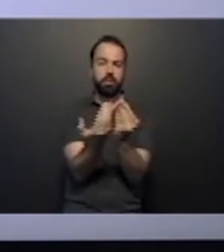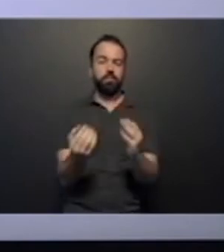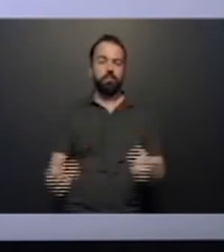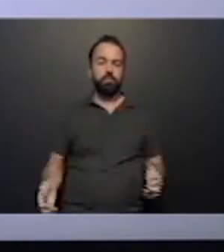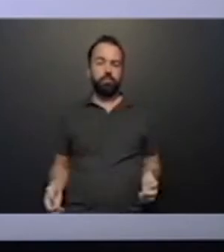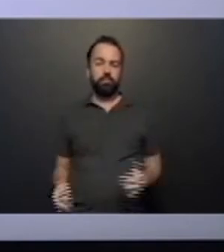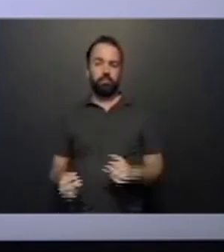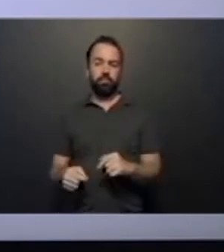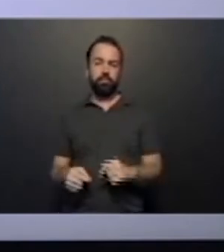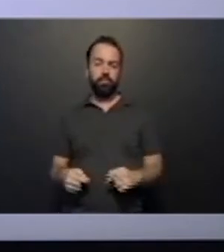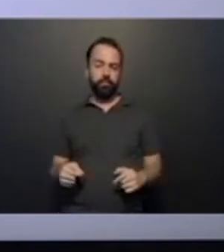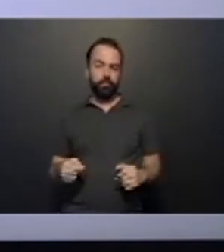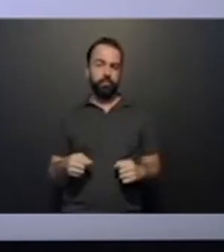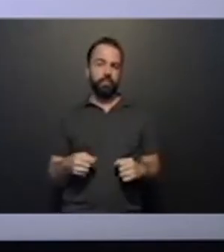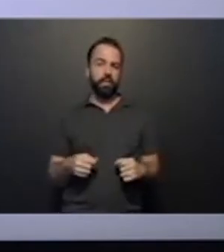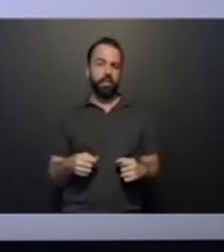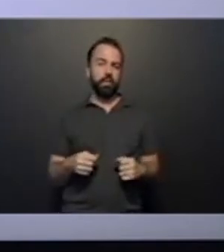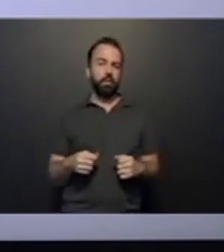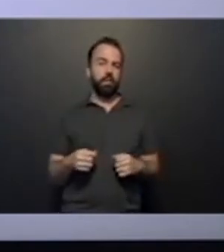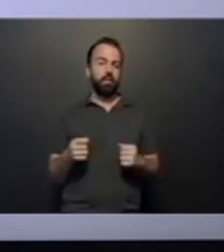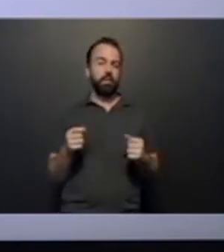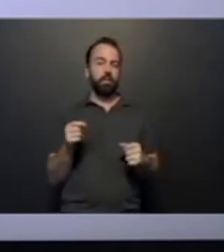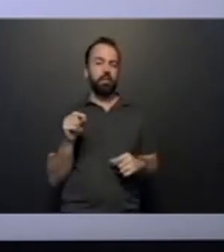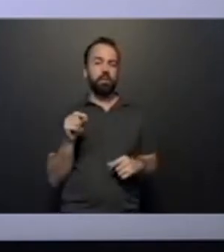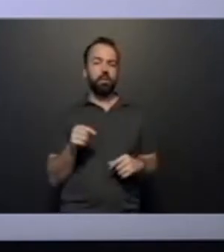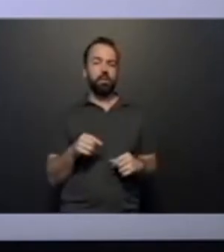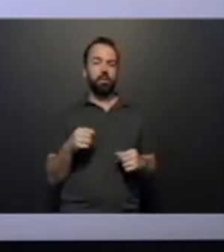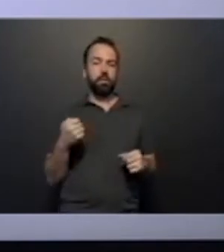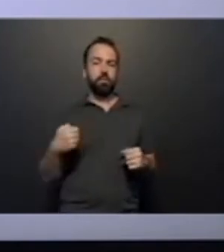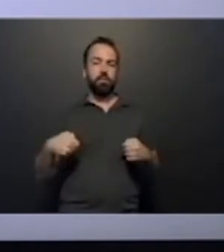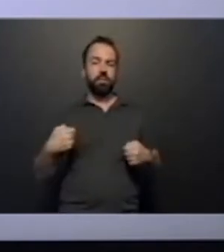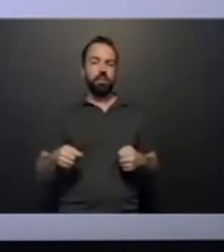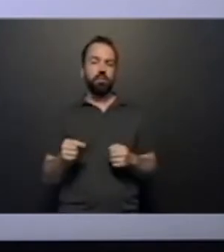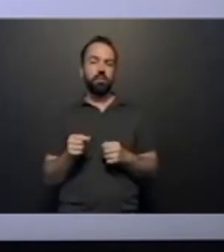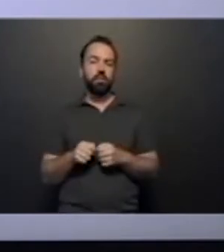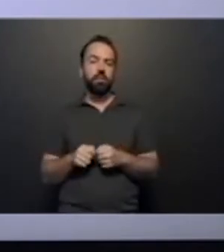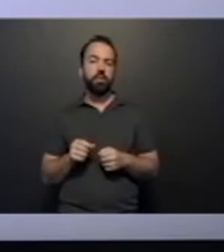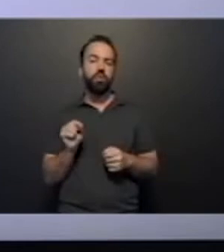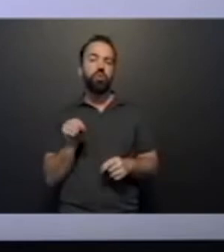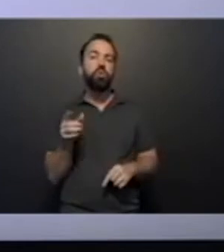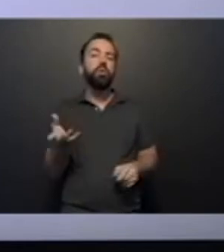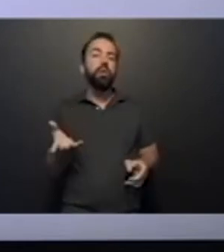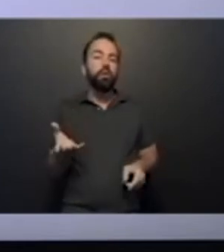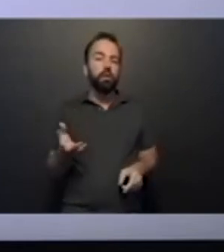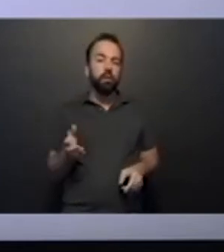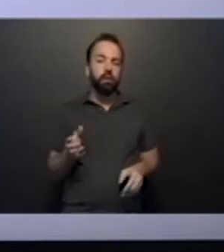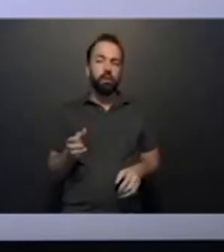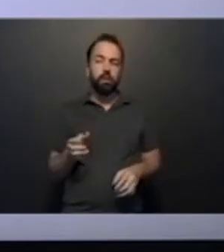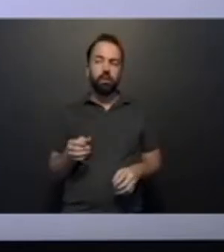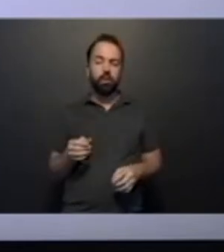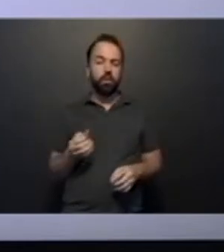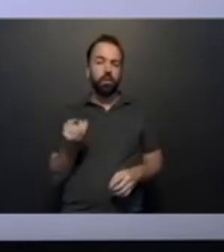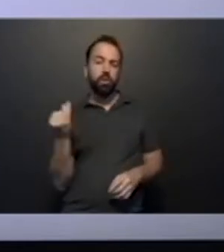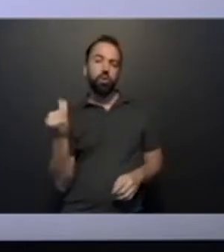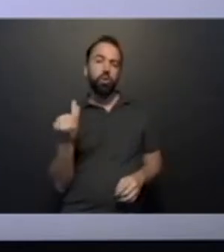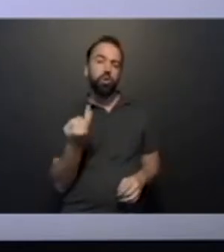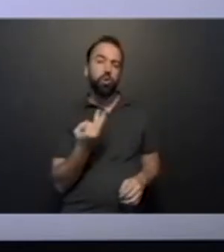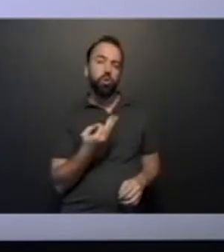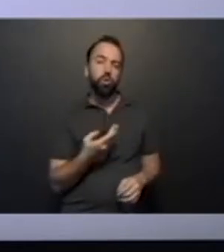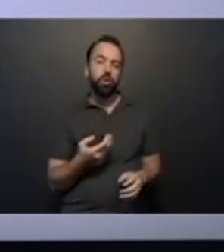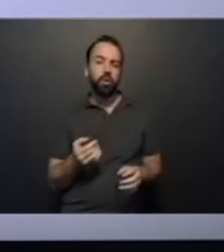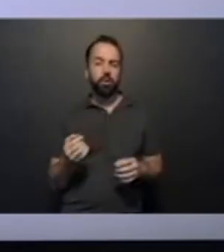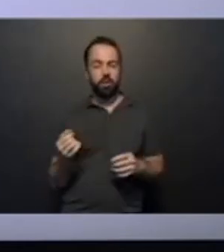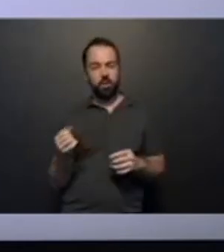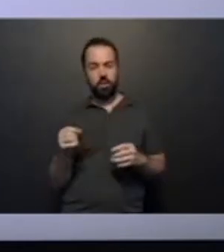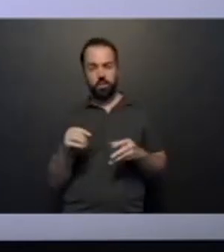que que a gente teria que fazer para calcular a quantidade de tela necessária para acertar o canteiro a gente teria